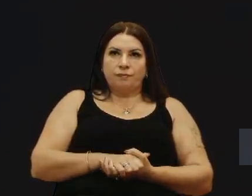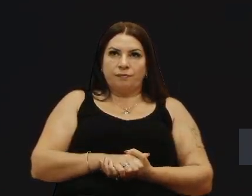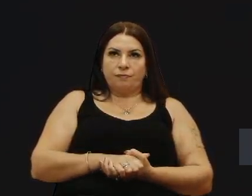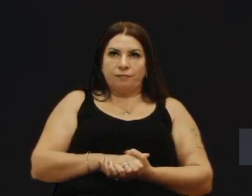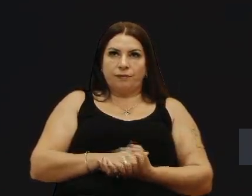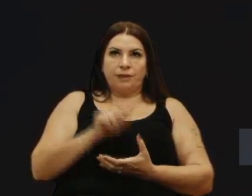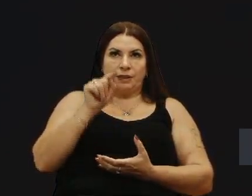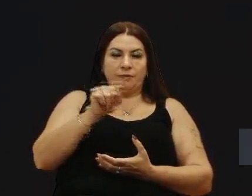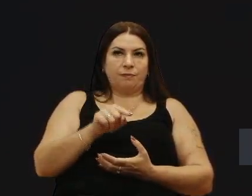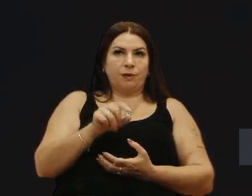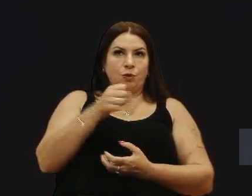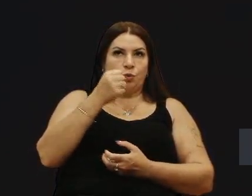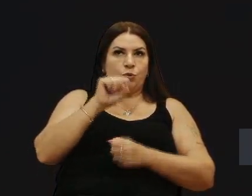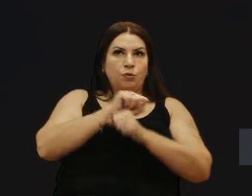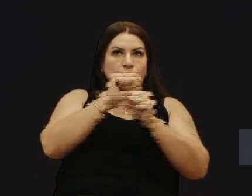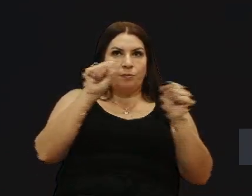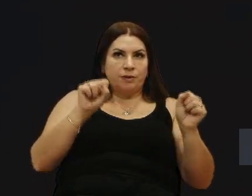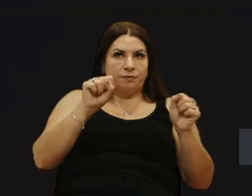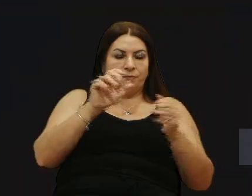Era para abrir às 8 da manhã, né?